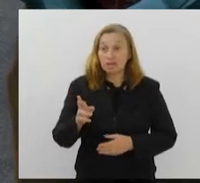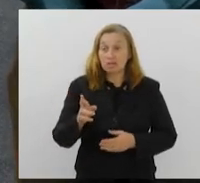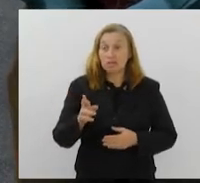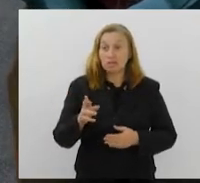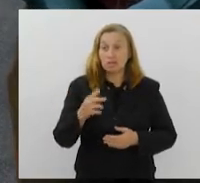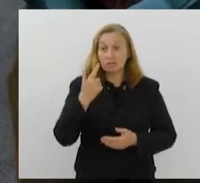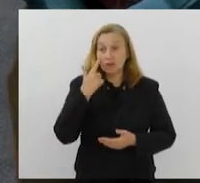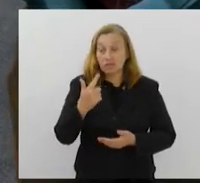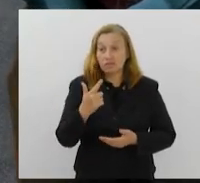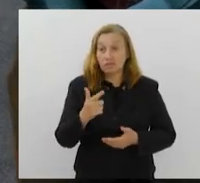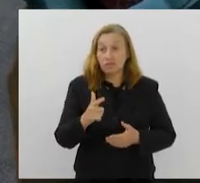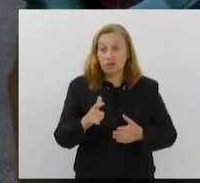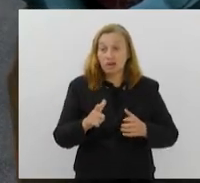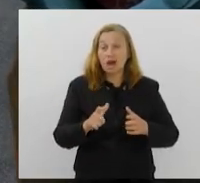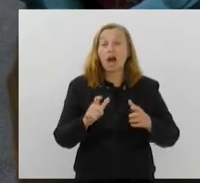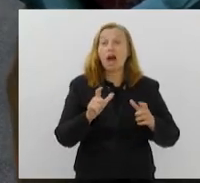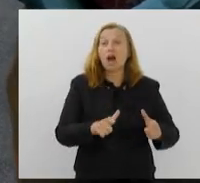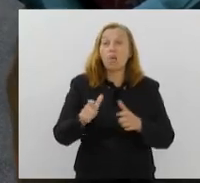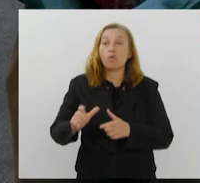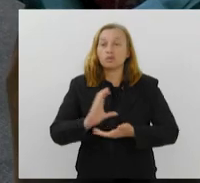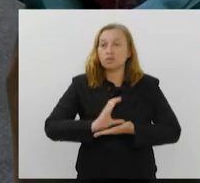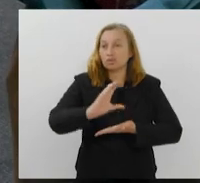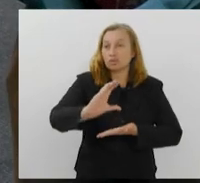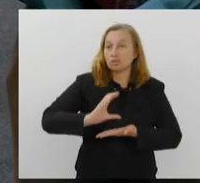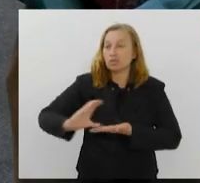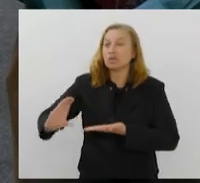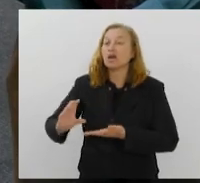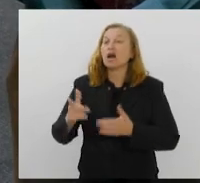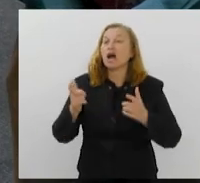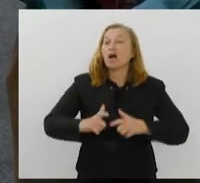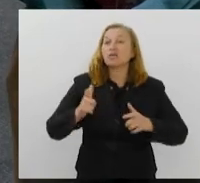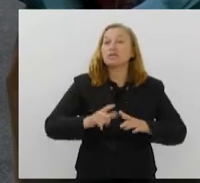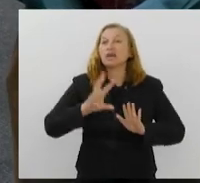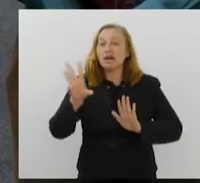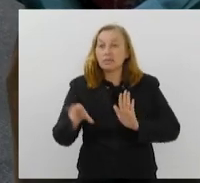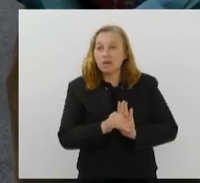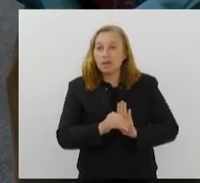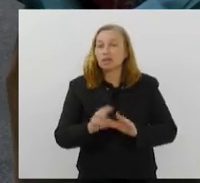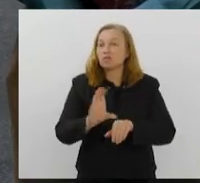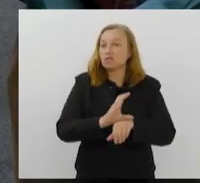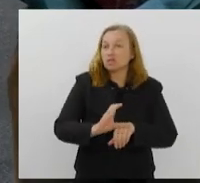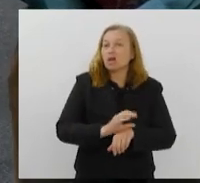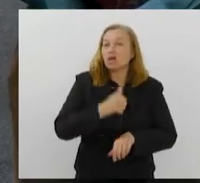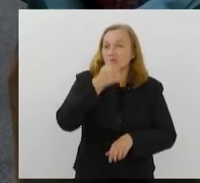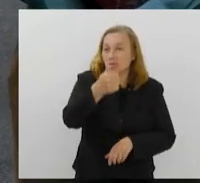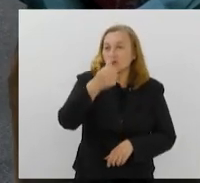Isto está escrito aonde? Na emenda constitucional de